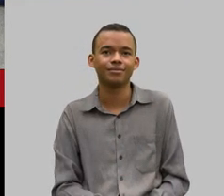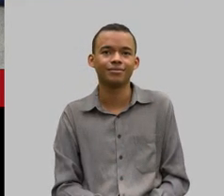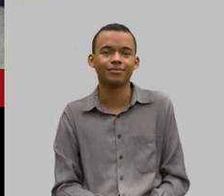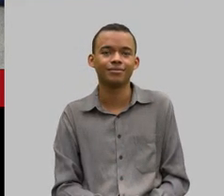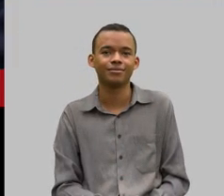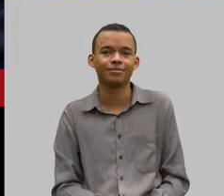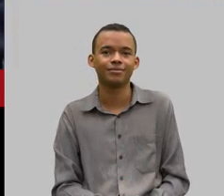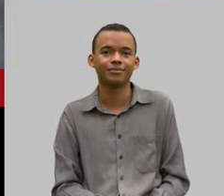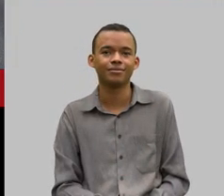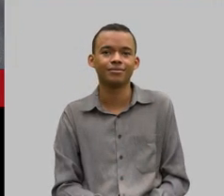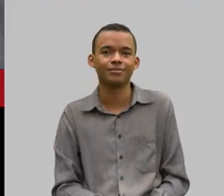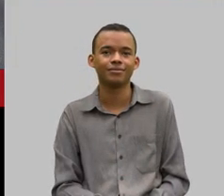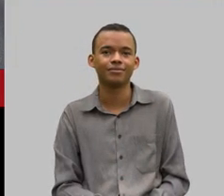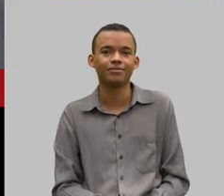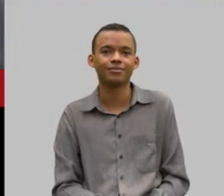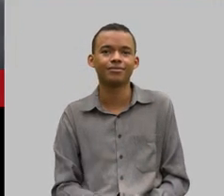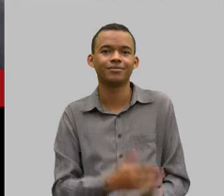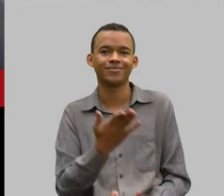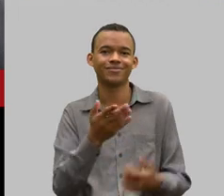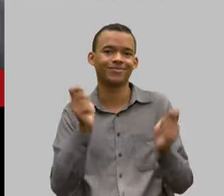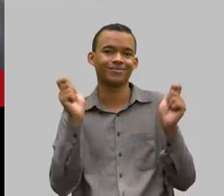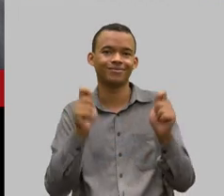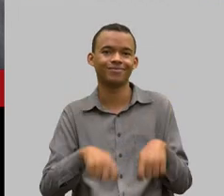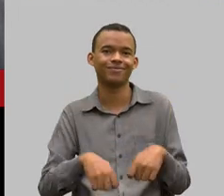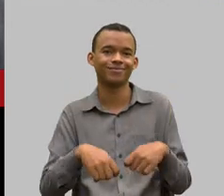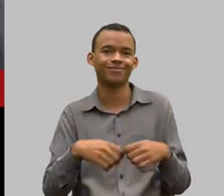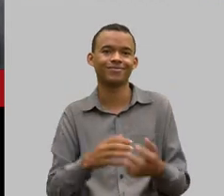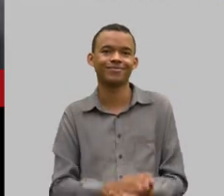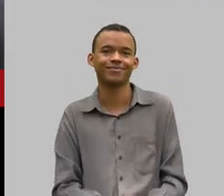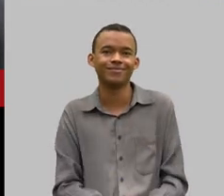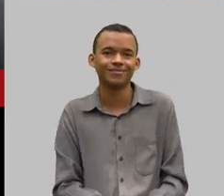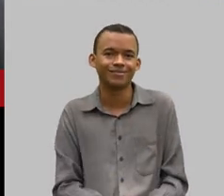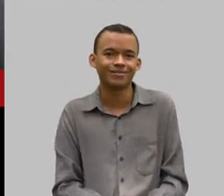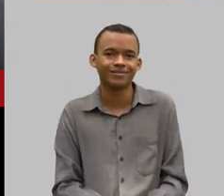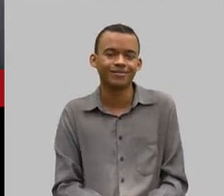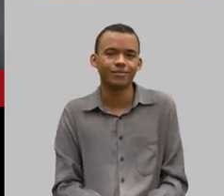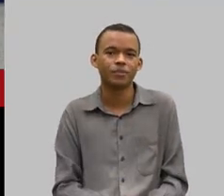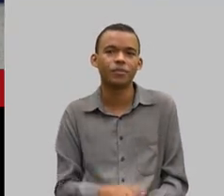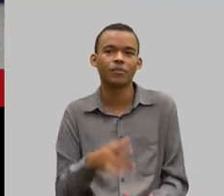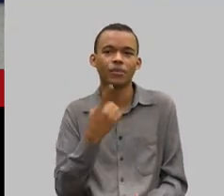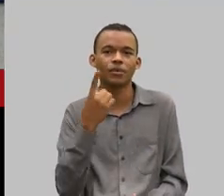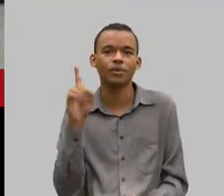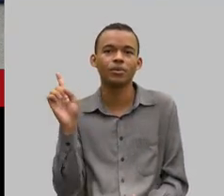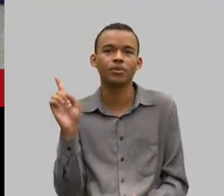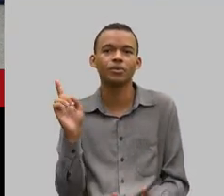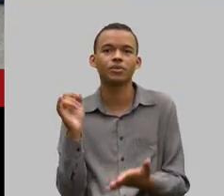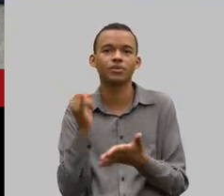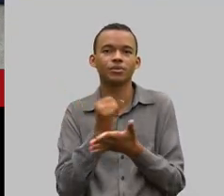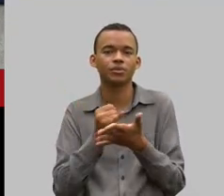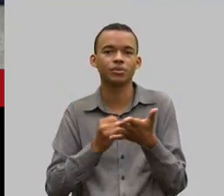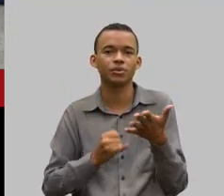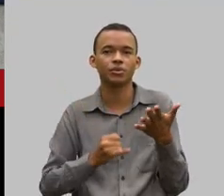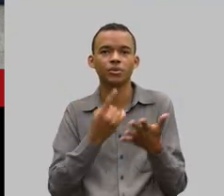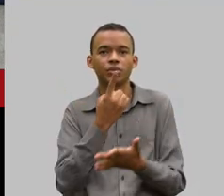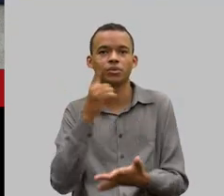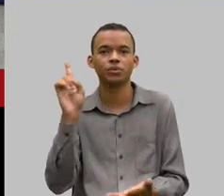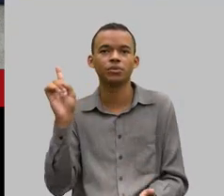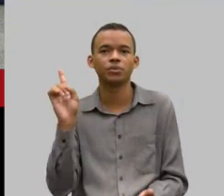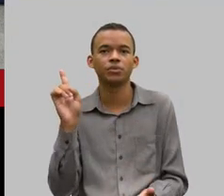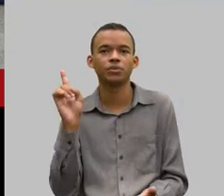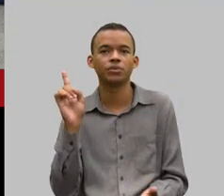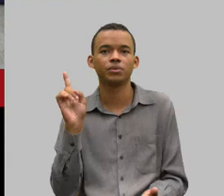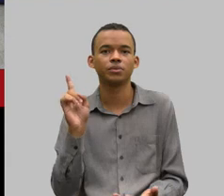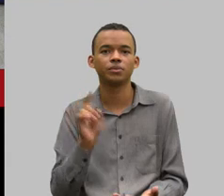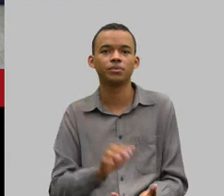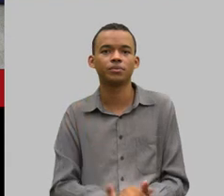nesse mérito mas muito mais competente é palavra para terminar o último inscrito Obrigado pelas palavras amigo obgado